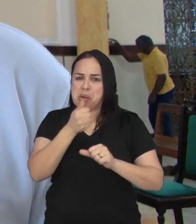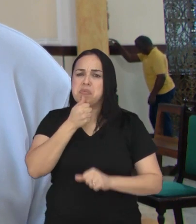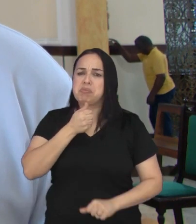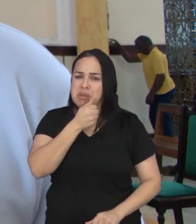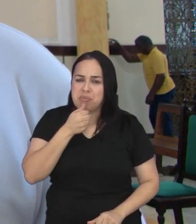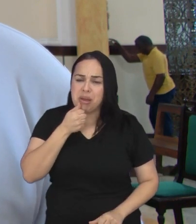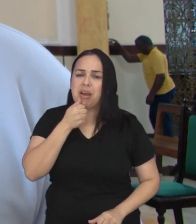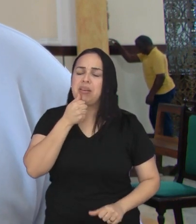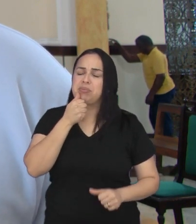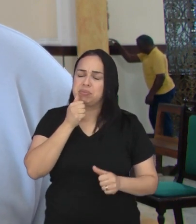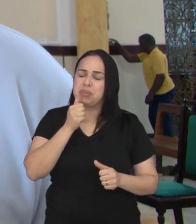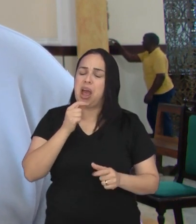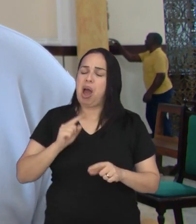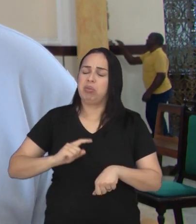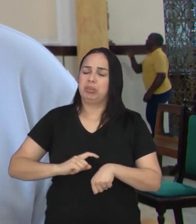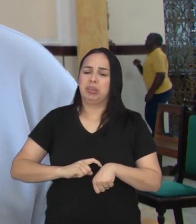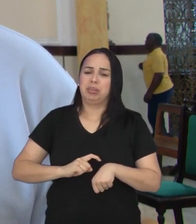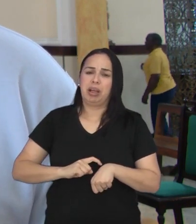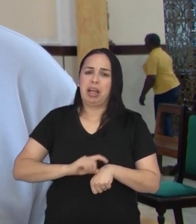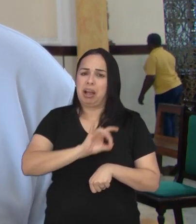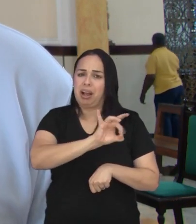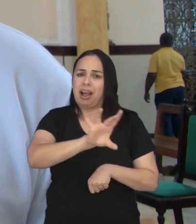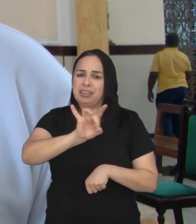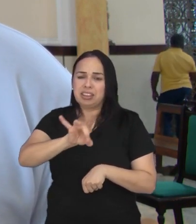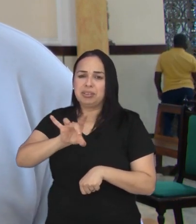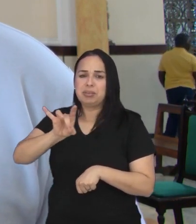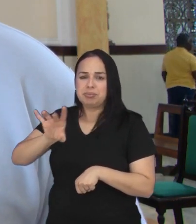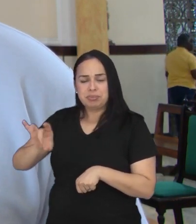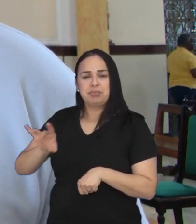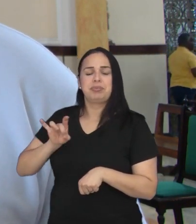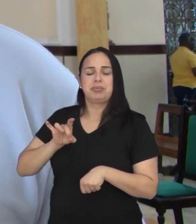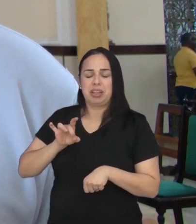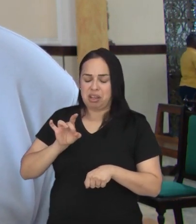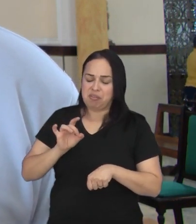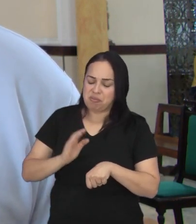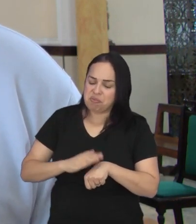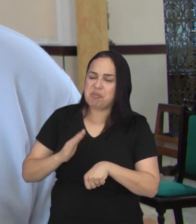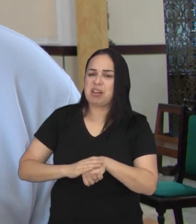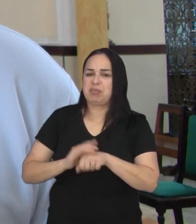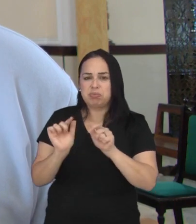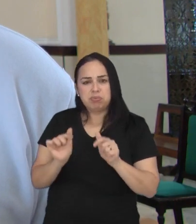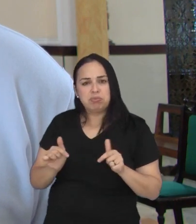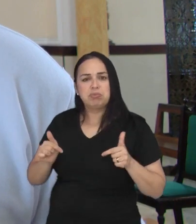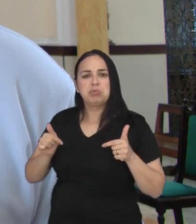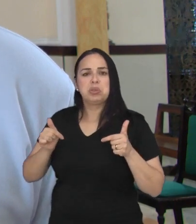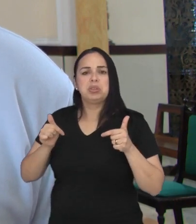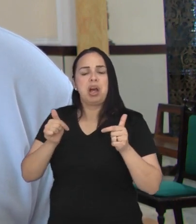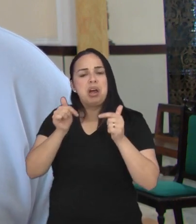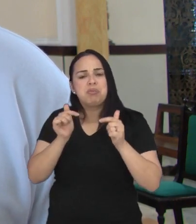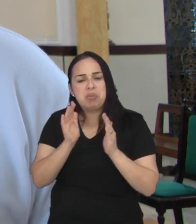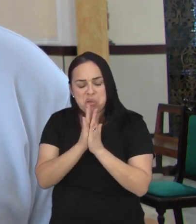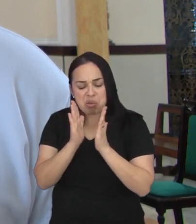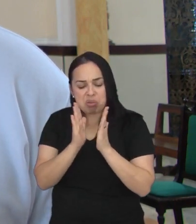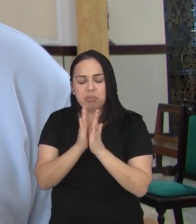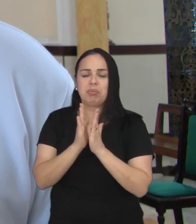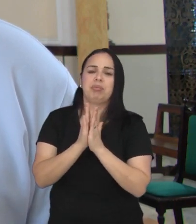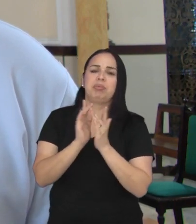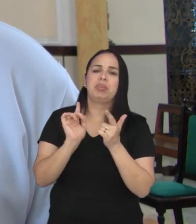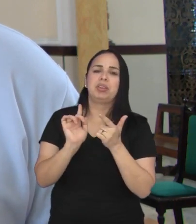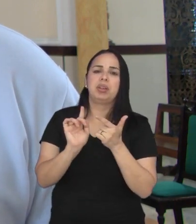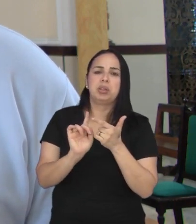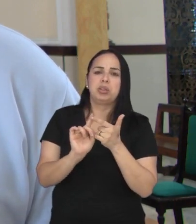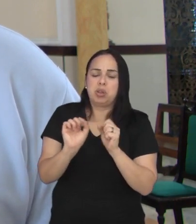ajuda médica, o que pode salvar vidas. Outra cobrança dos parlamentares é pela garantia de tratamento